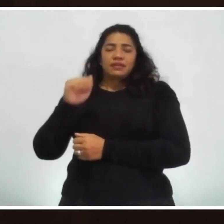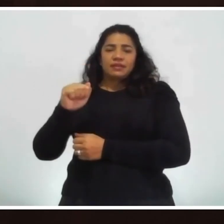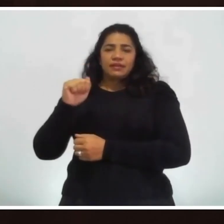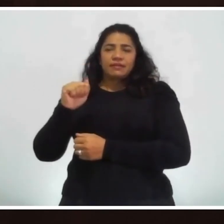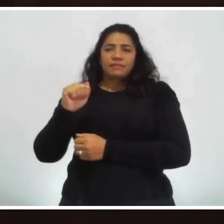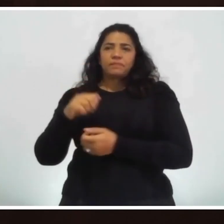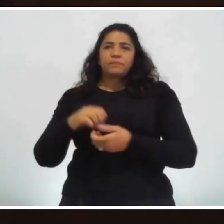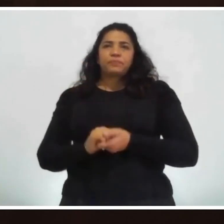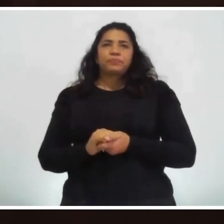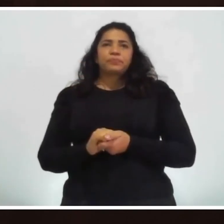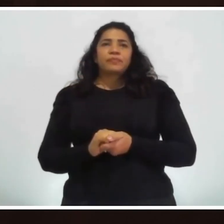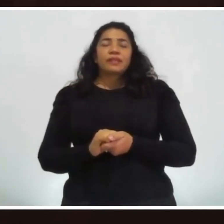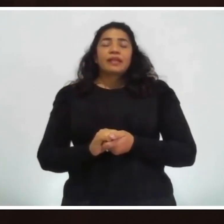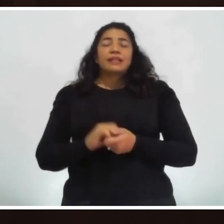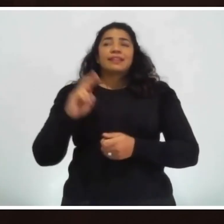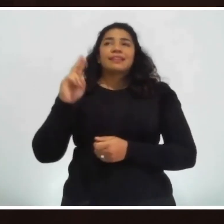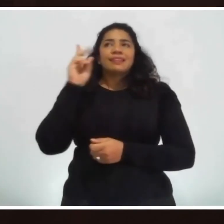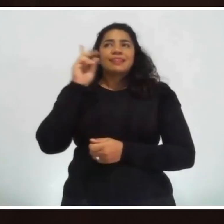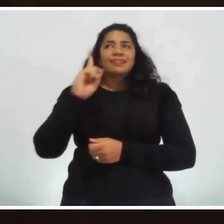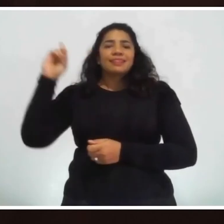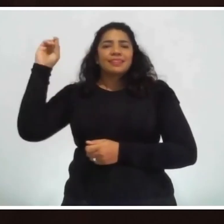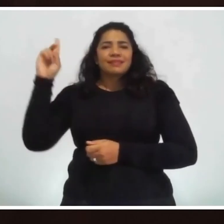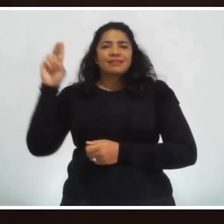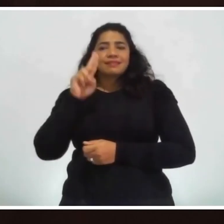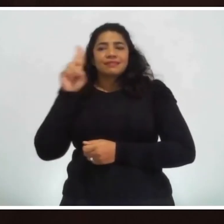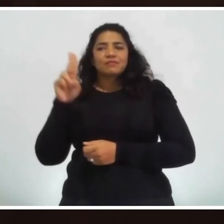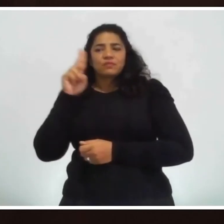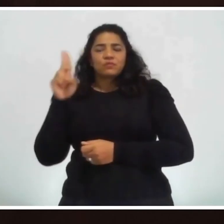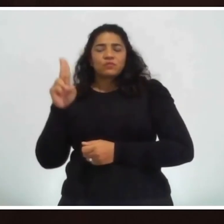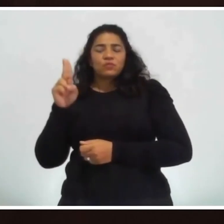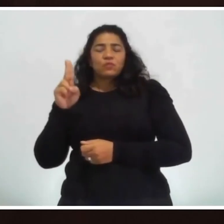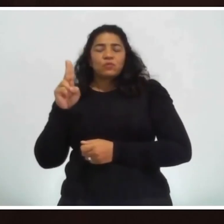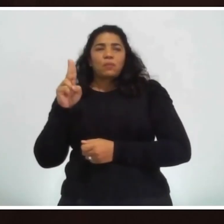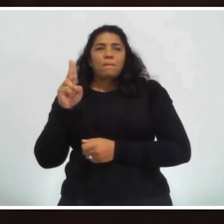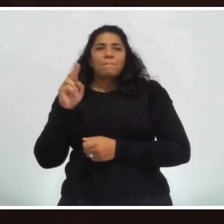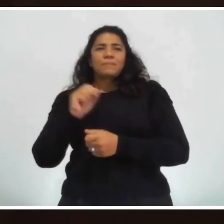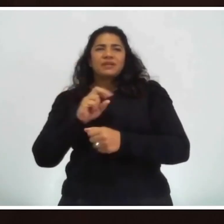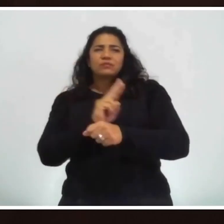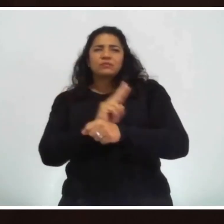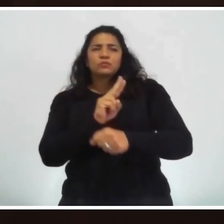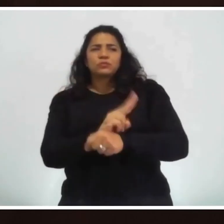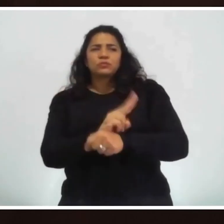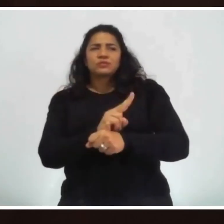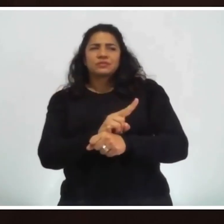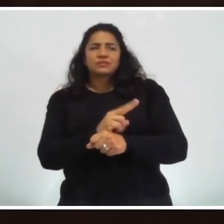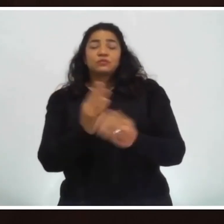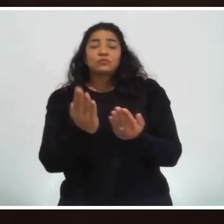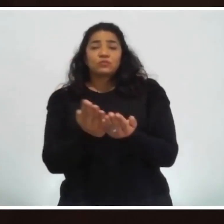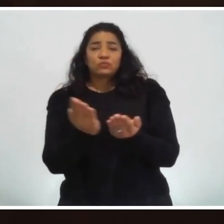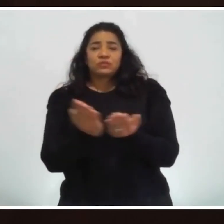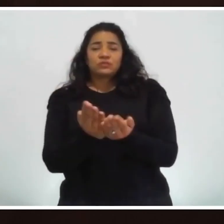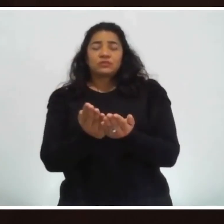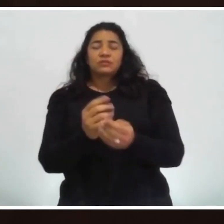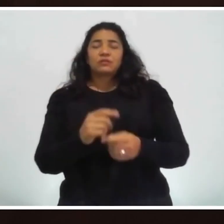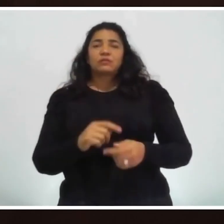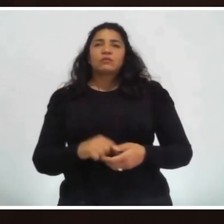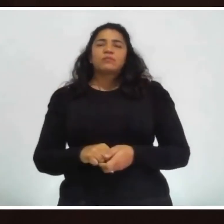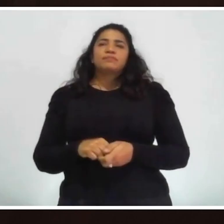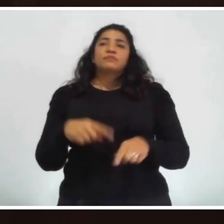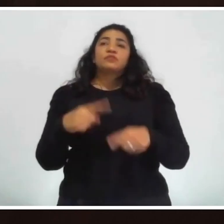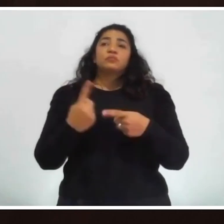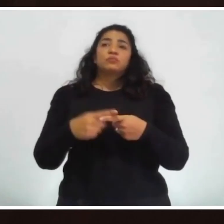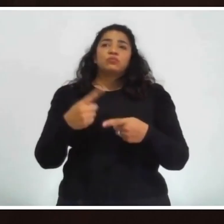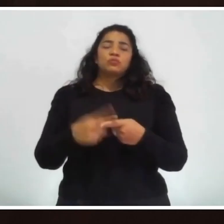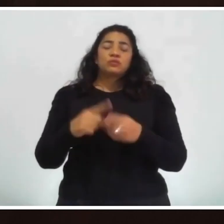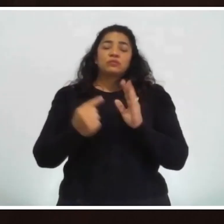Cristo, pois a afirmação da divindade de Cristo e do Espírito Santo, igual à do Pai, foi um